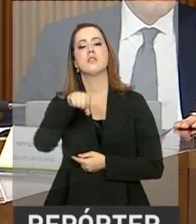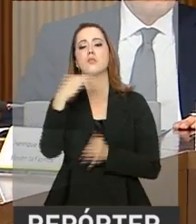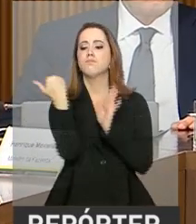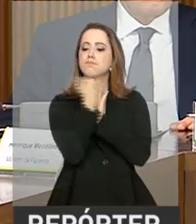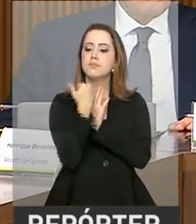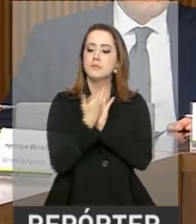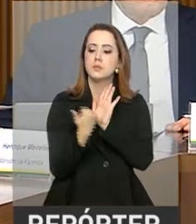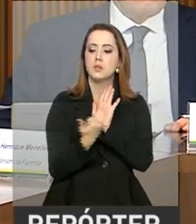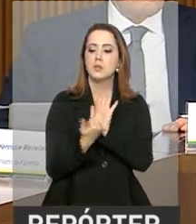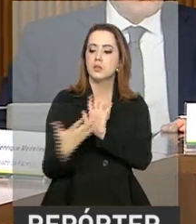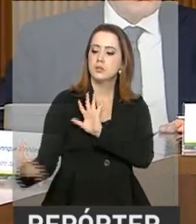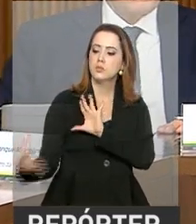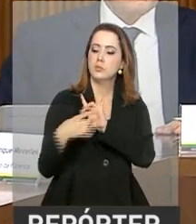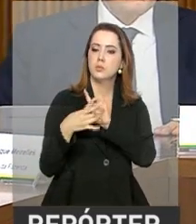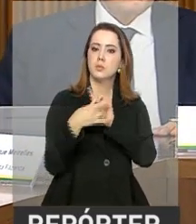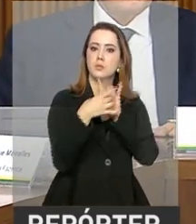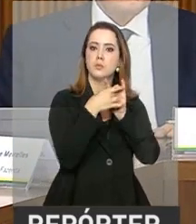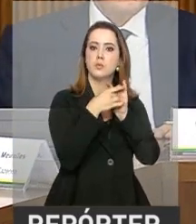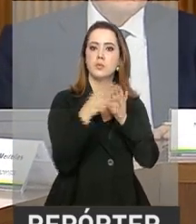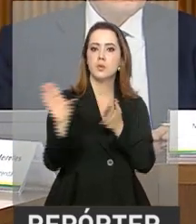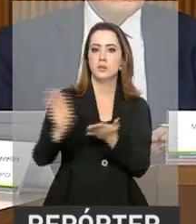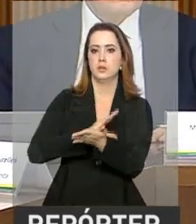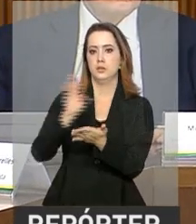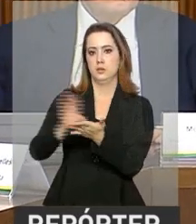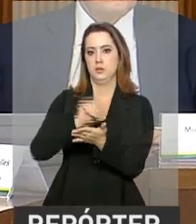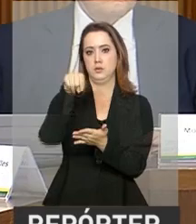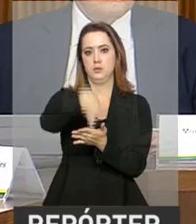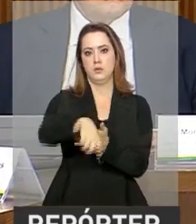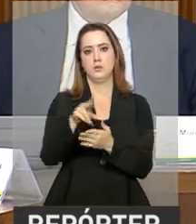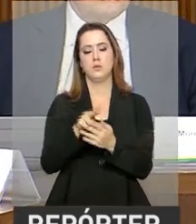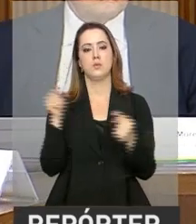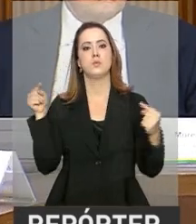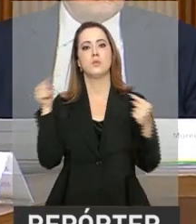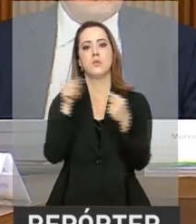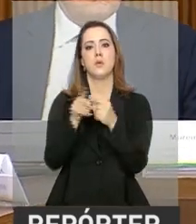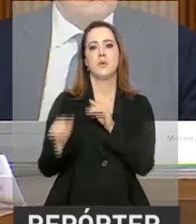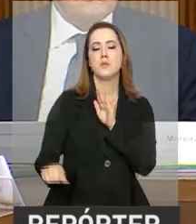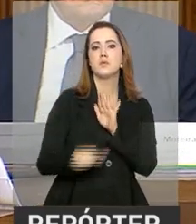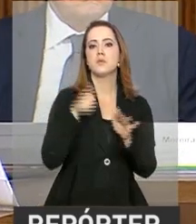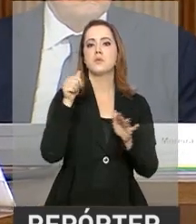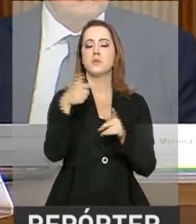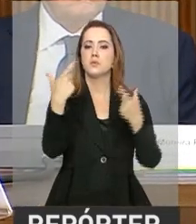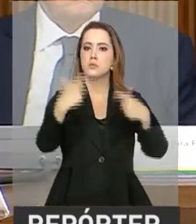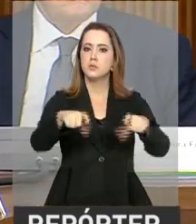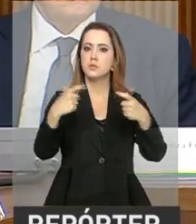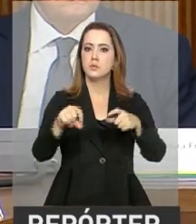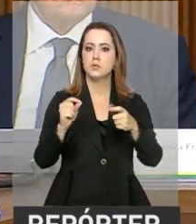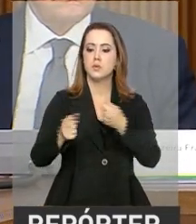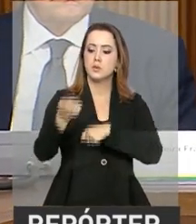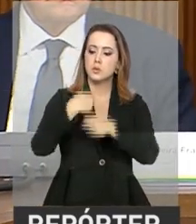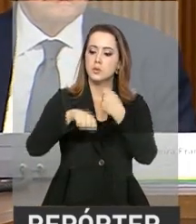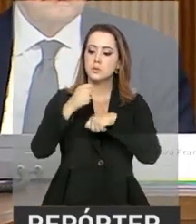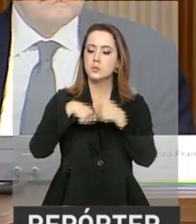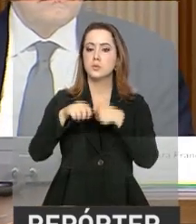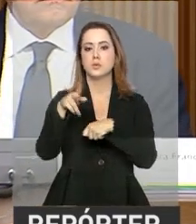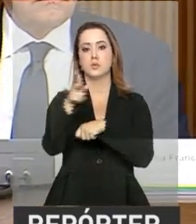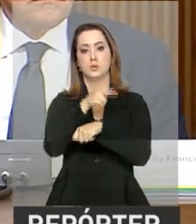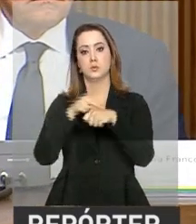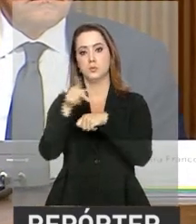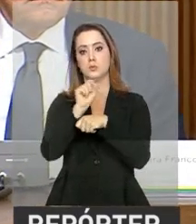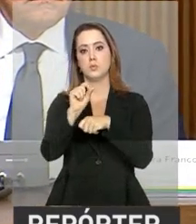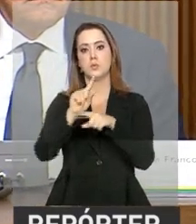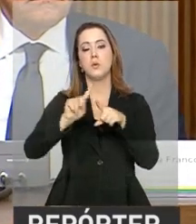deste Programa de Parcerias de Investimentos naturalmente visa, em primeiro lugar, ao crescimento econômico do país, mas